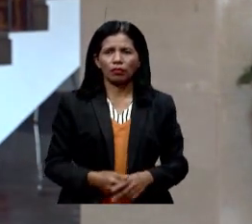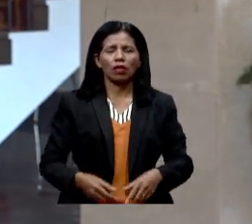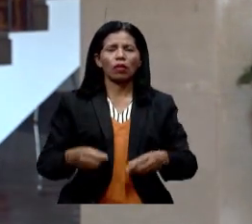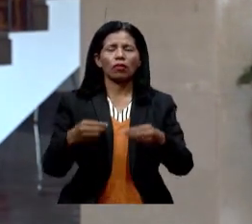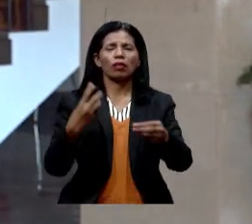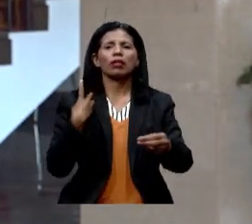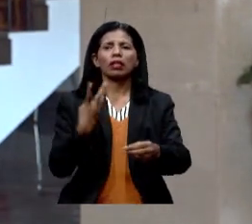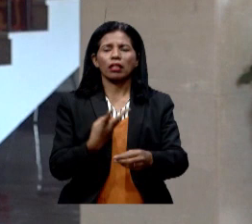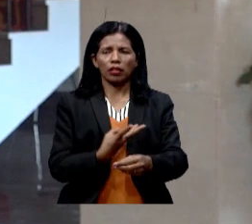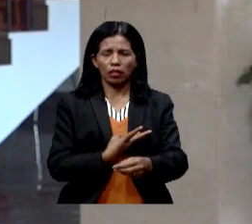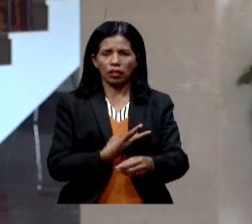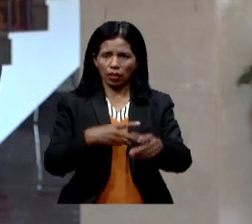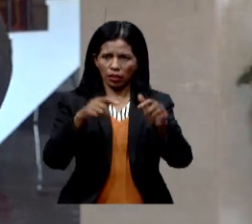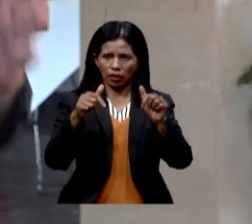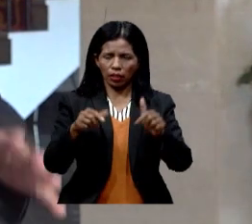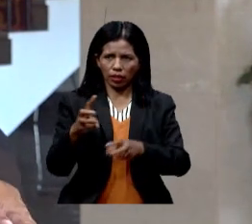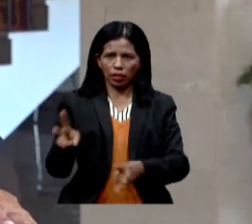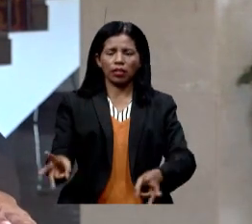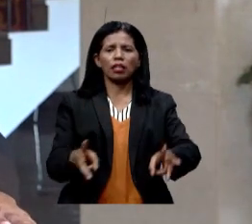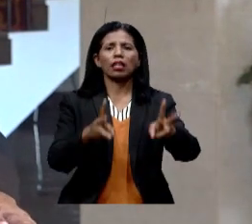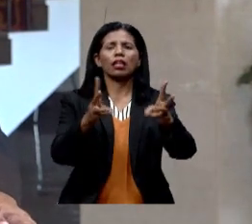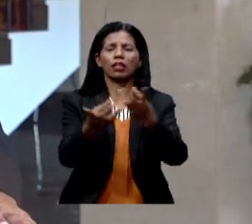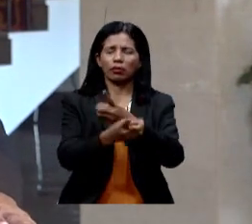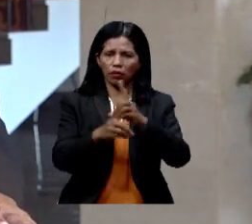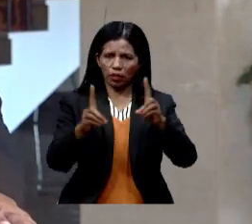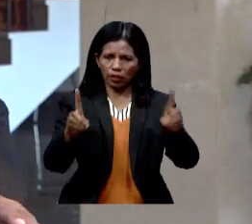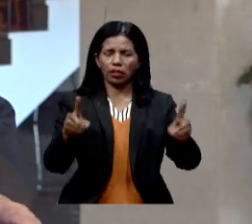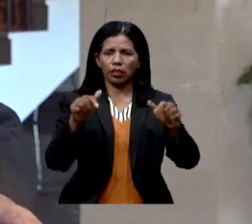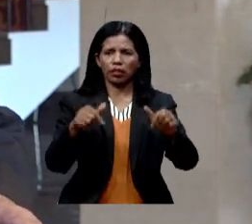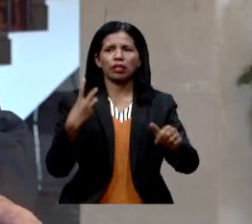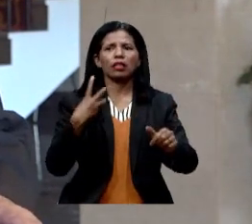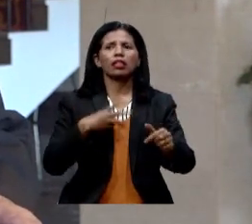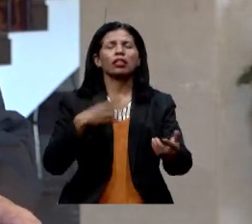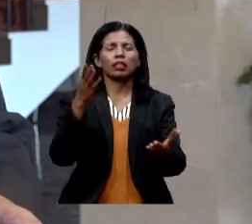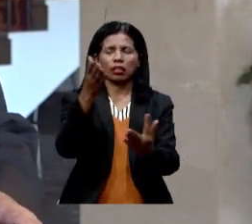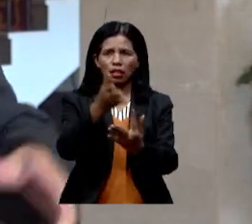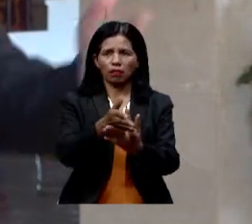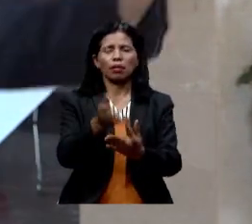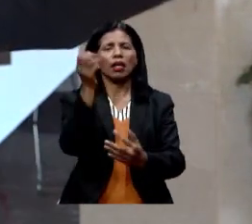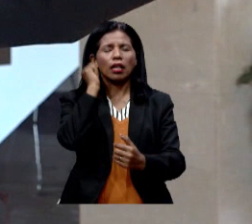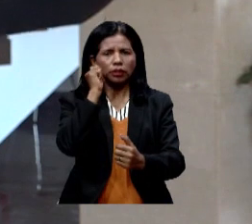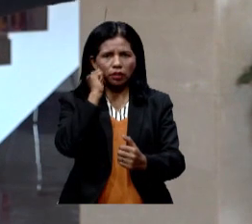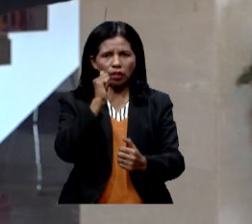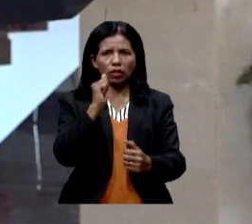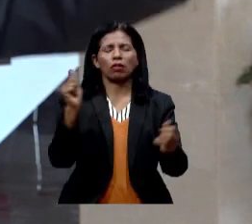Felicita-te e da lá na democracia de nem. E de batama la leste ASEAN,